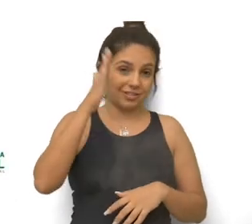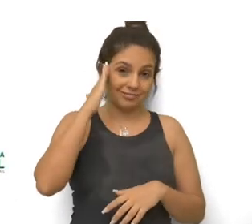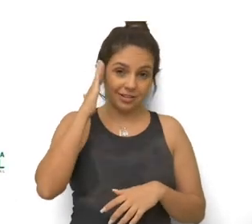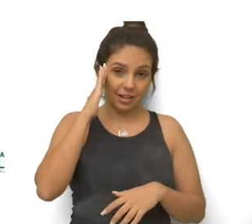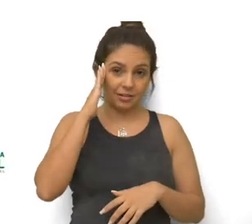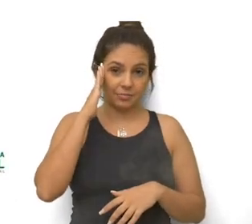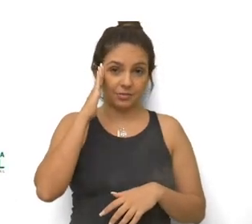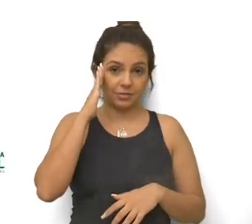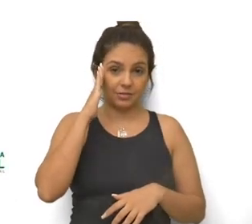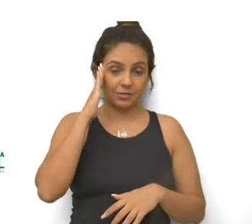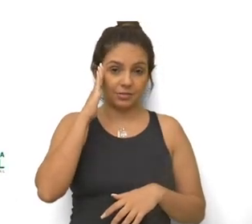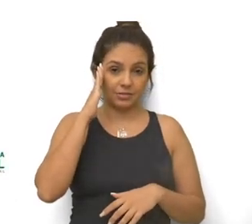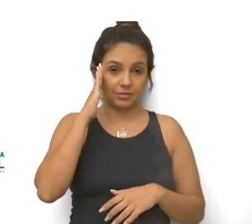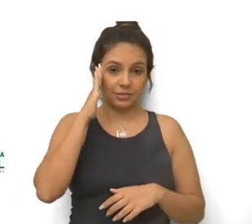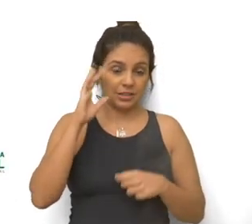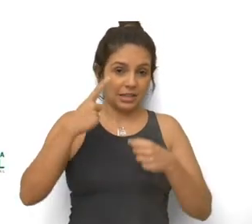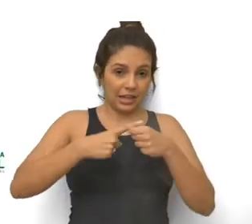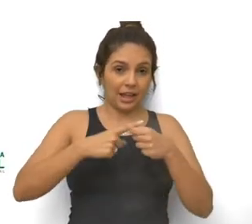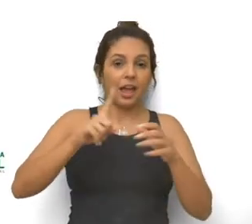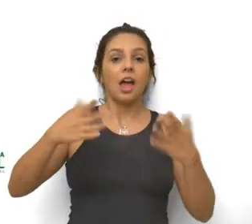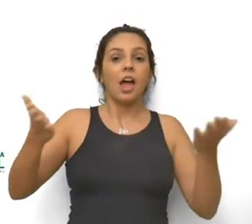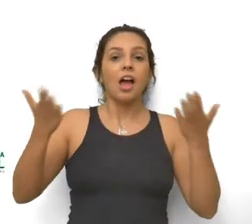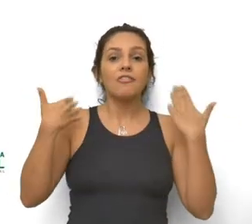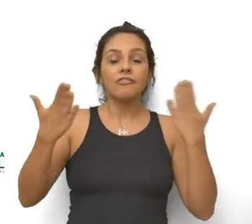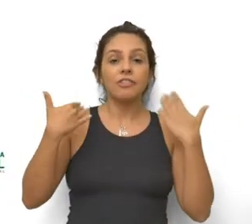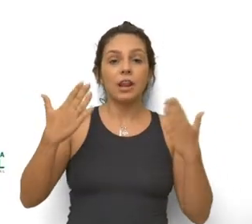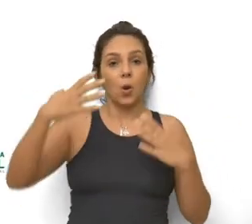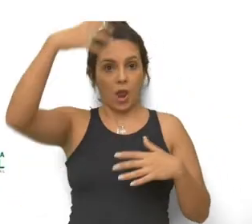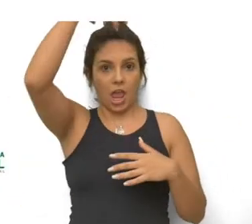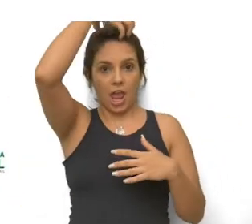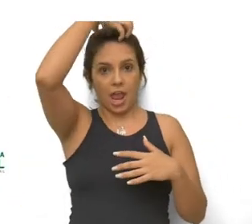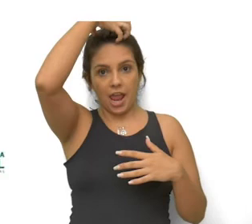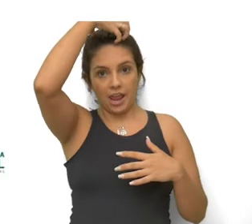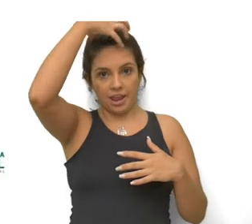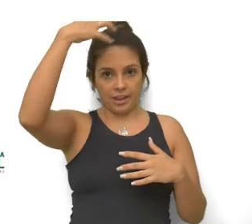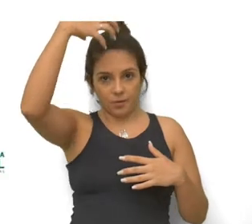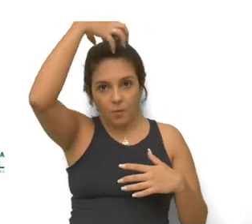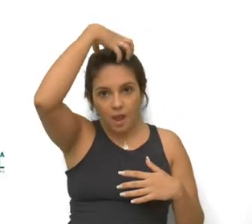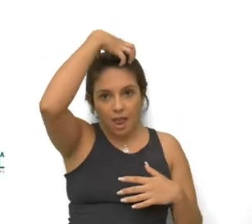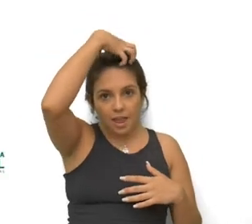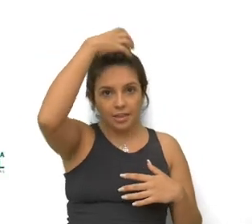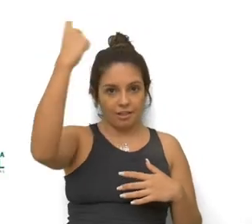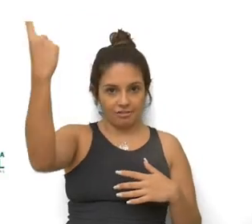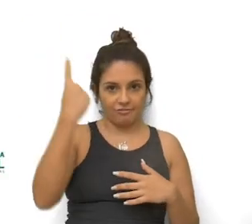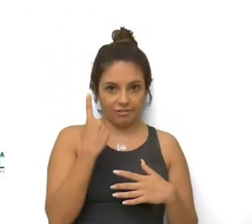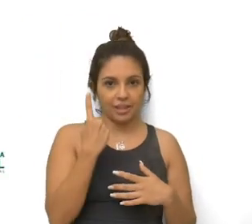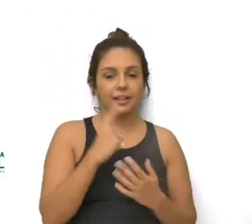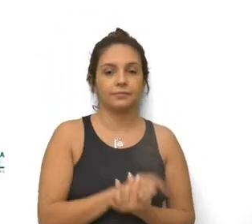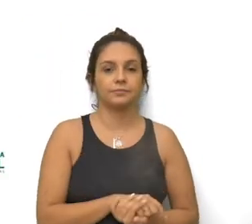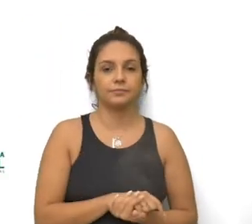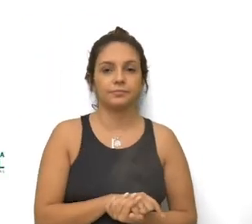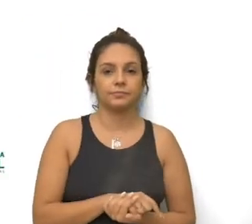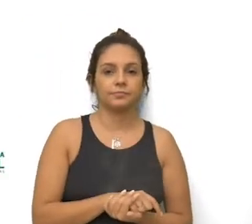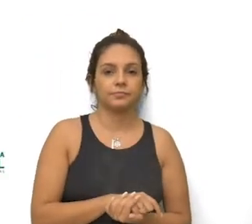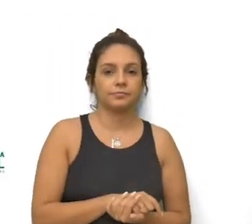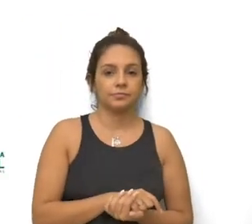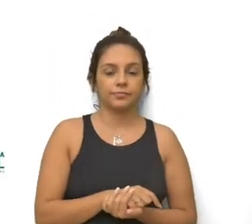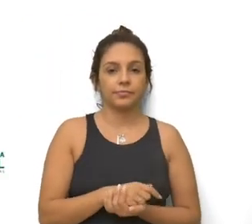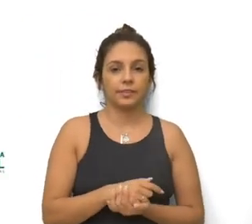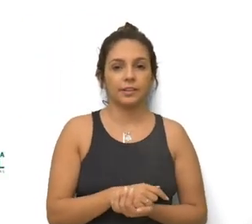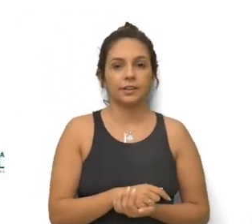era a cidade de verão do imperador. Então, desde o século